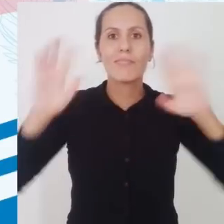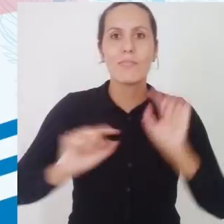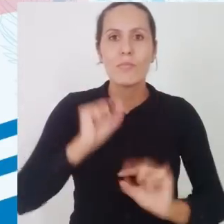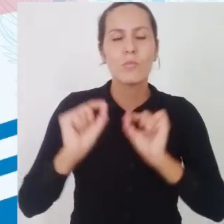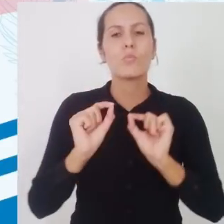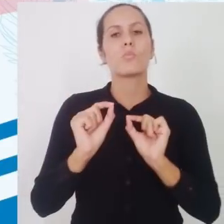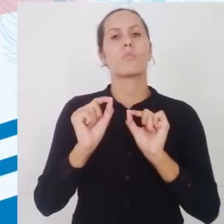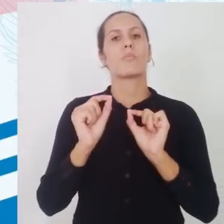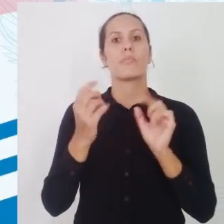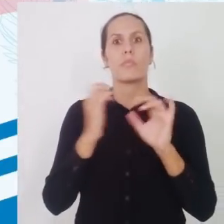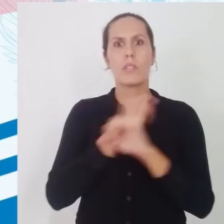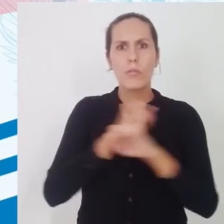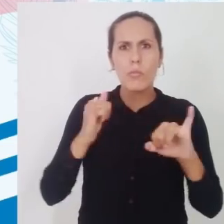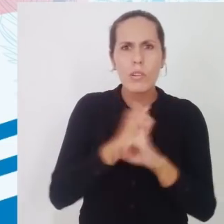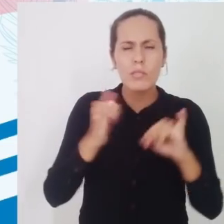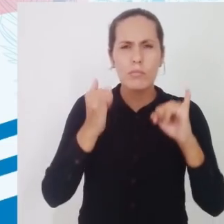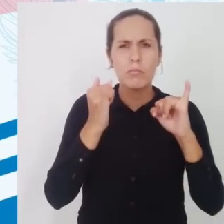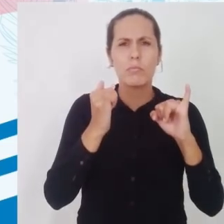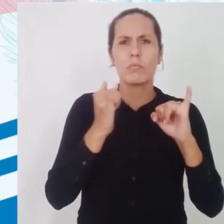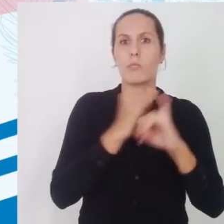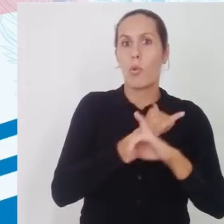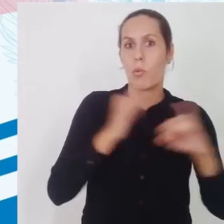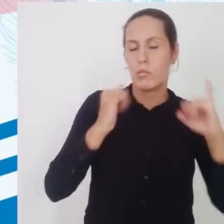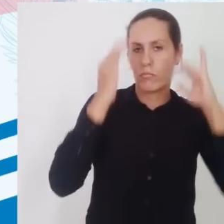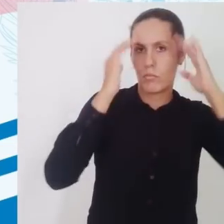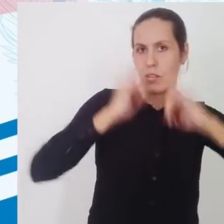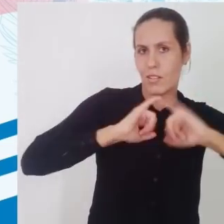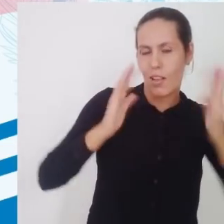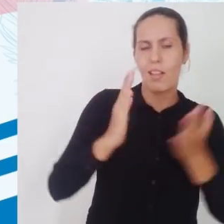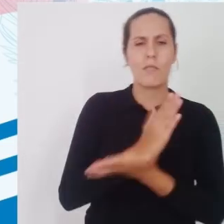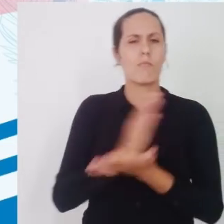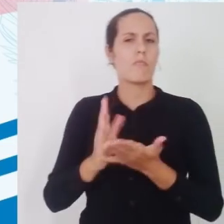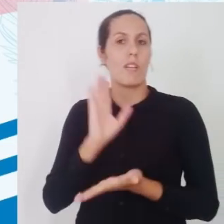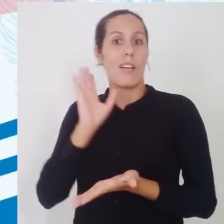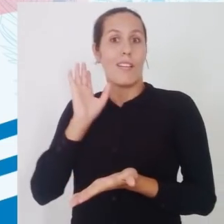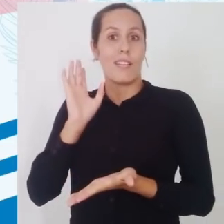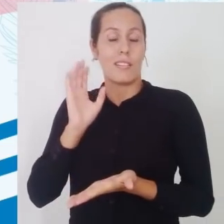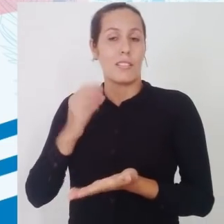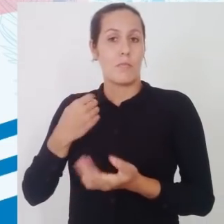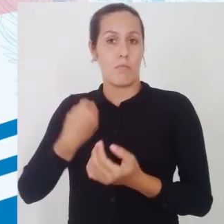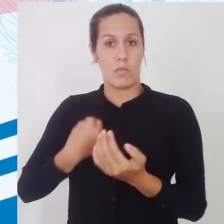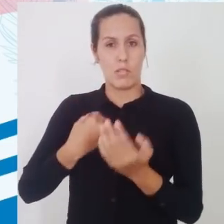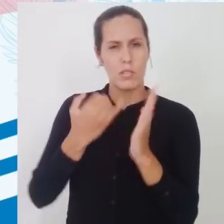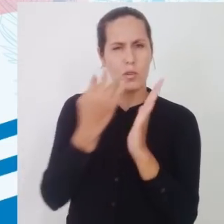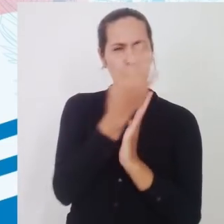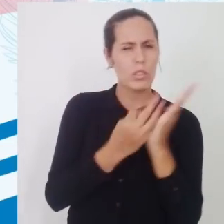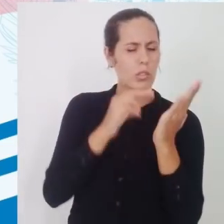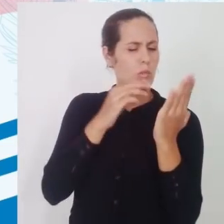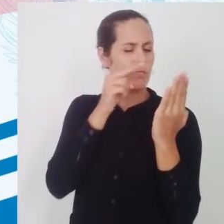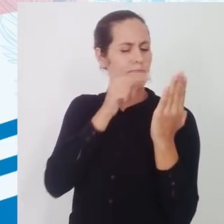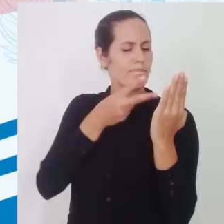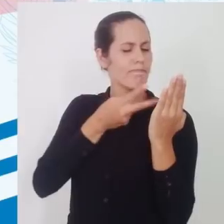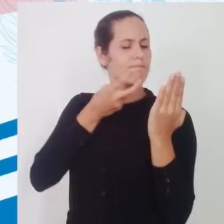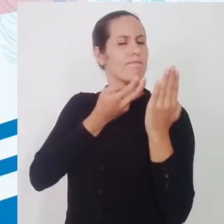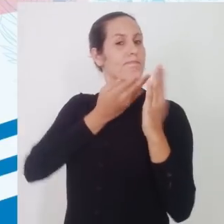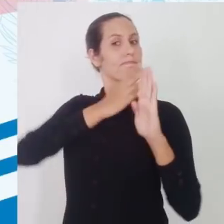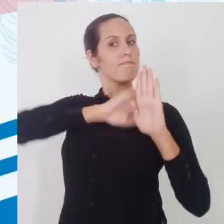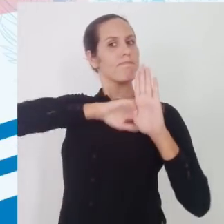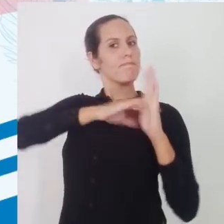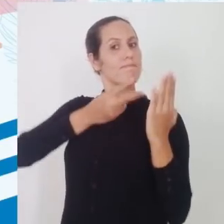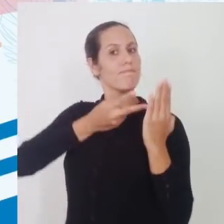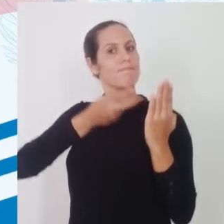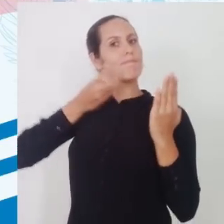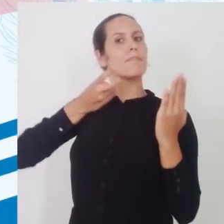e aquelas informações que, na verdade, você tem que deduzir no texto, como que elas trabalham todas juntas